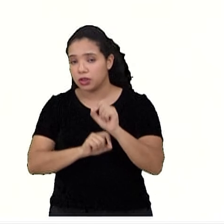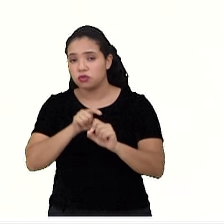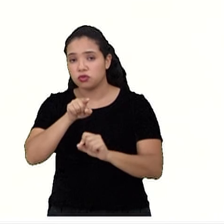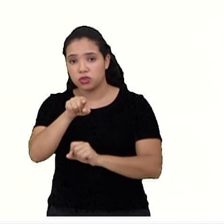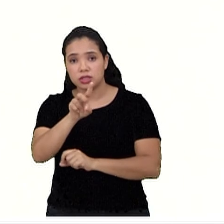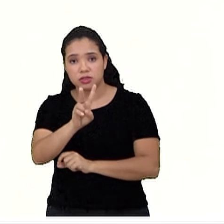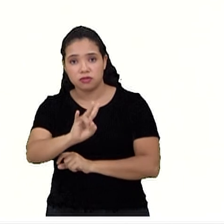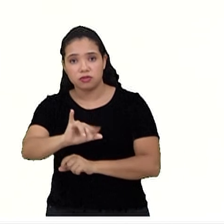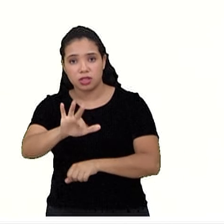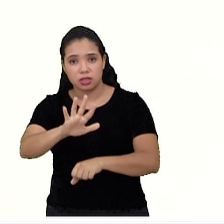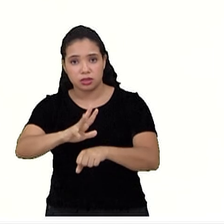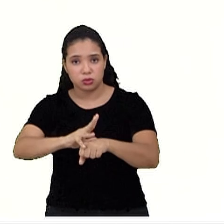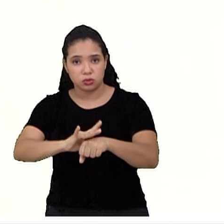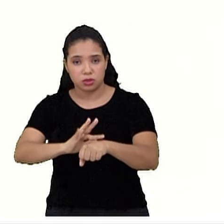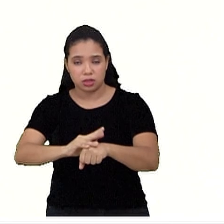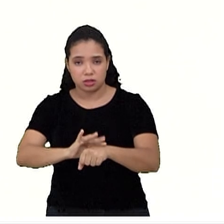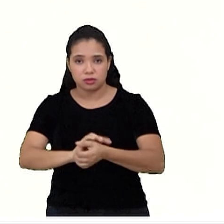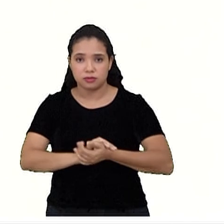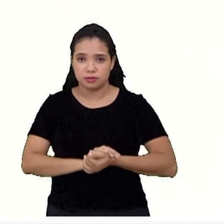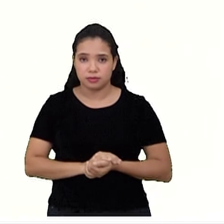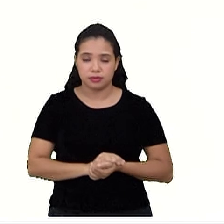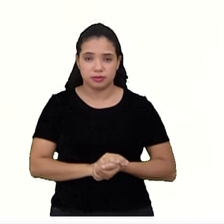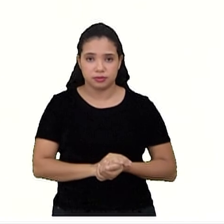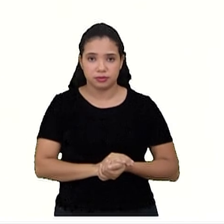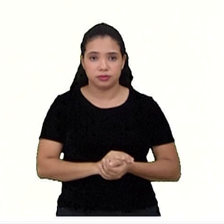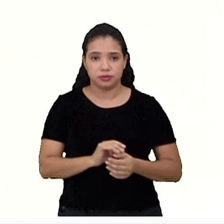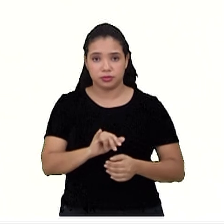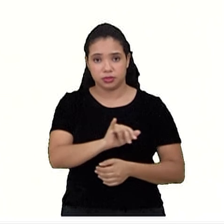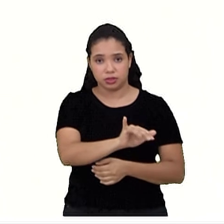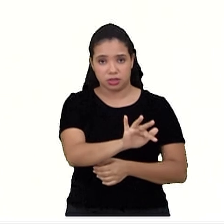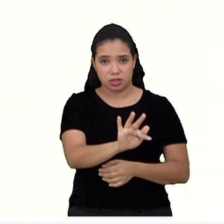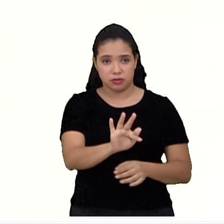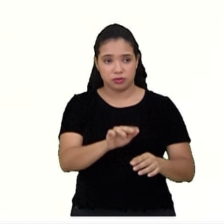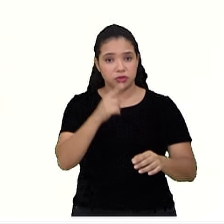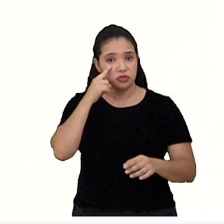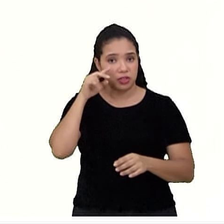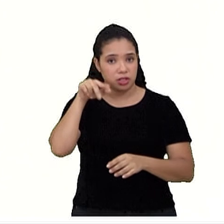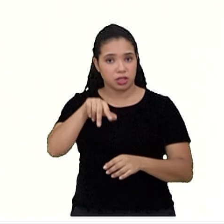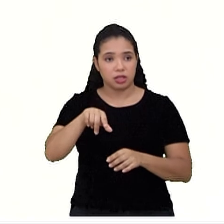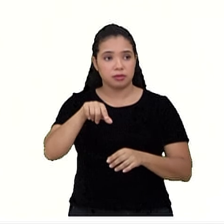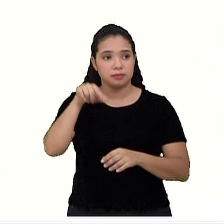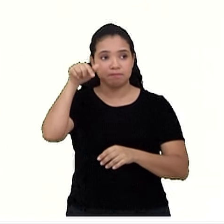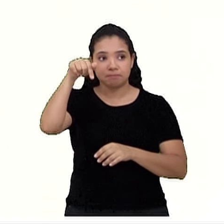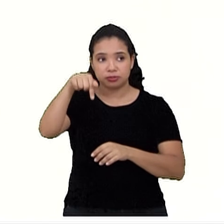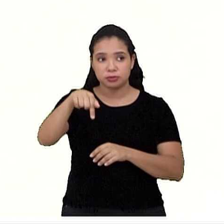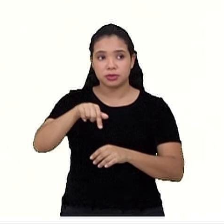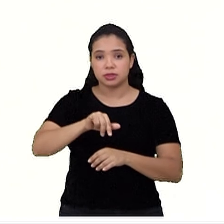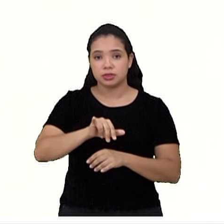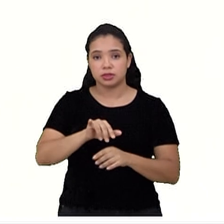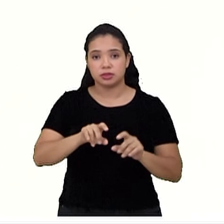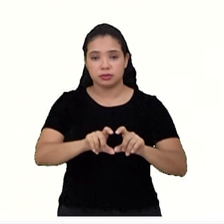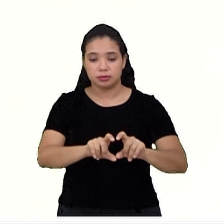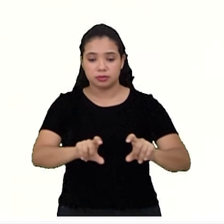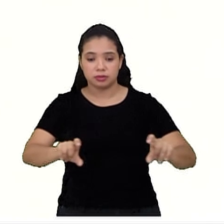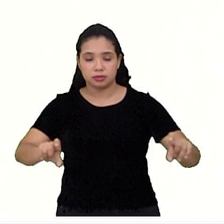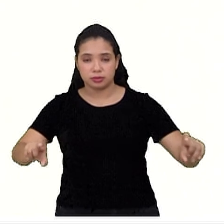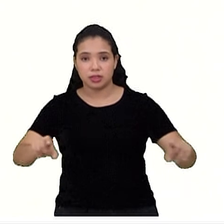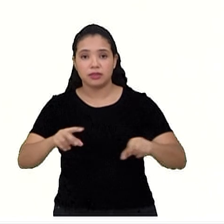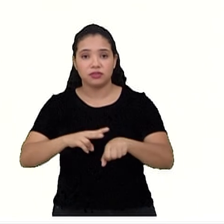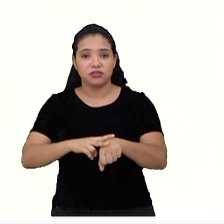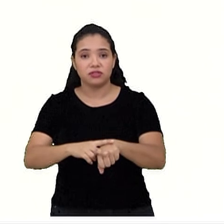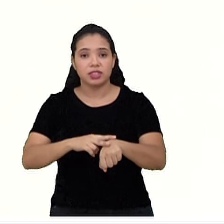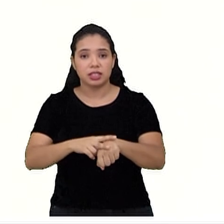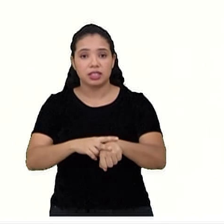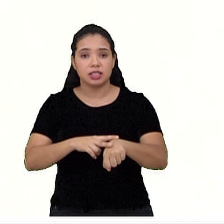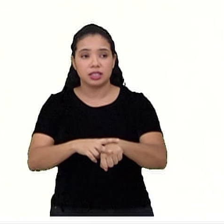né, pessoal? If, tá lá embaixo, olha com a setinha aí mostrando para vocês. O subject de verdinho aí, quem é